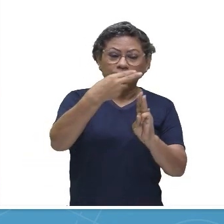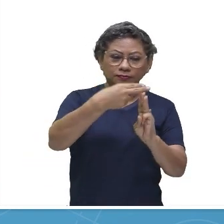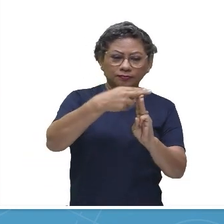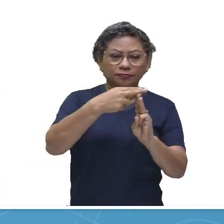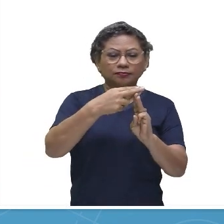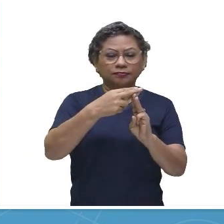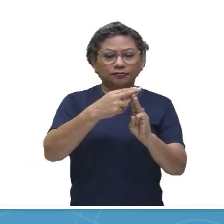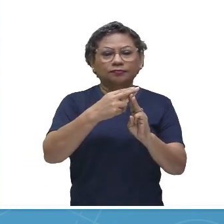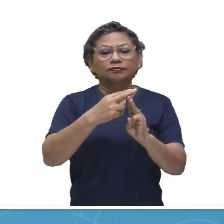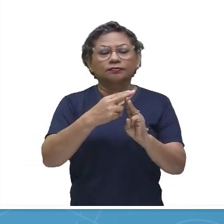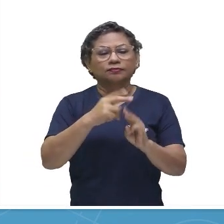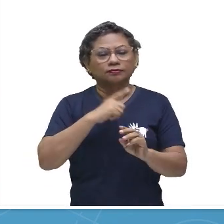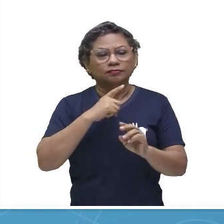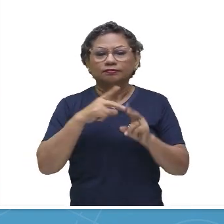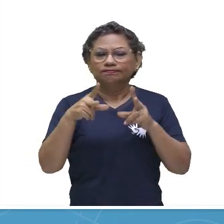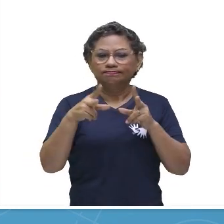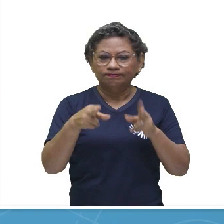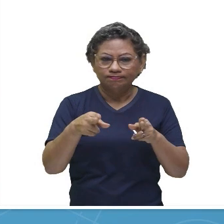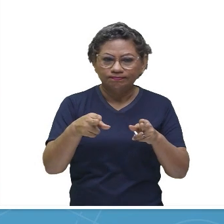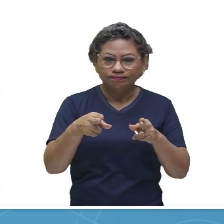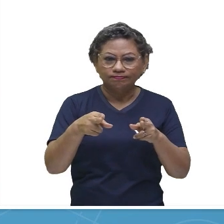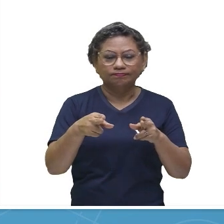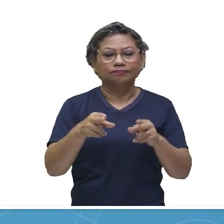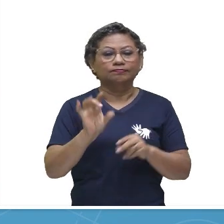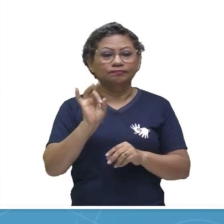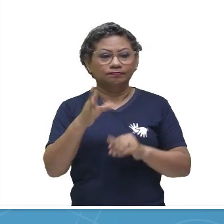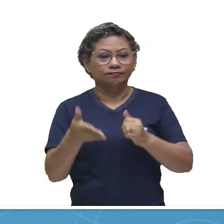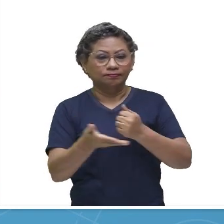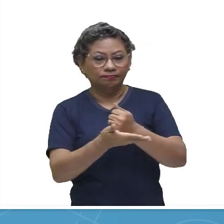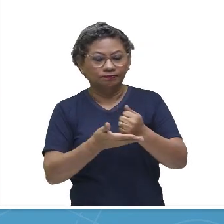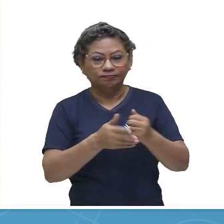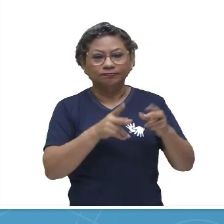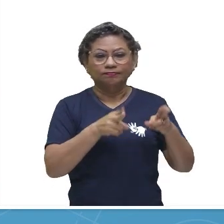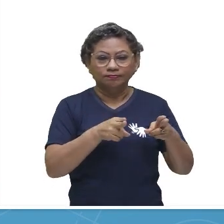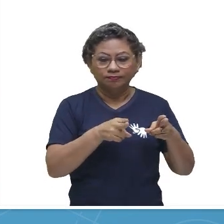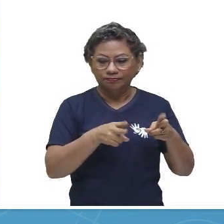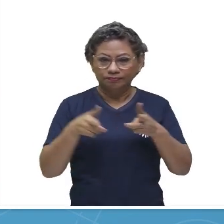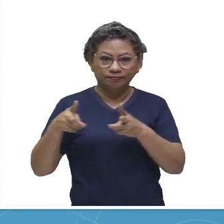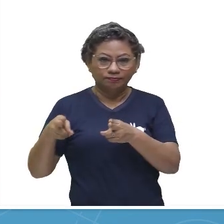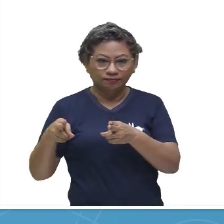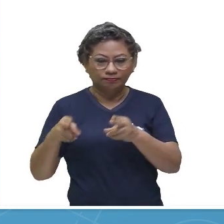3 quintos vai ser igual a 7 nonos elevado a 5 dividido por 3 quintos elevado a 5.